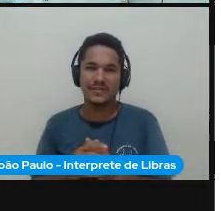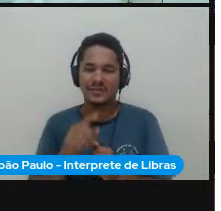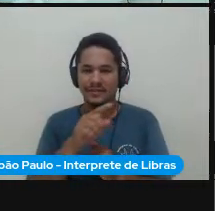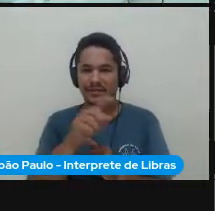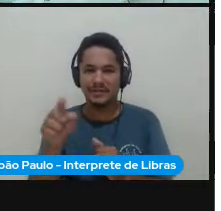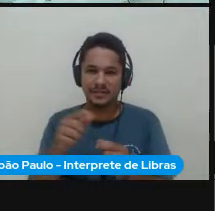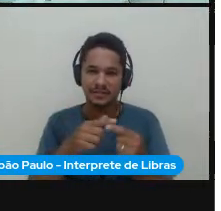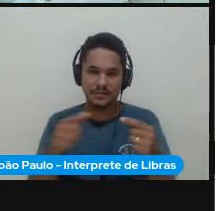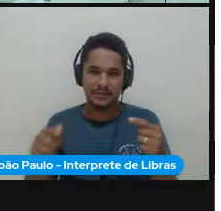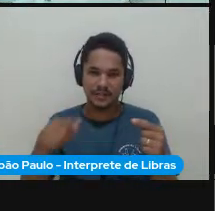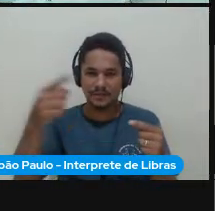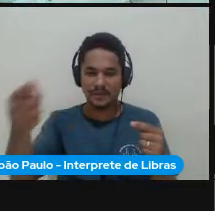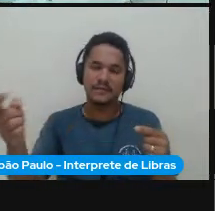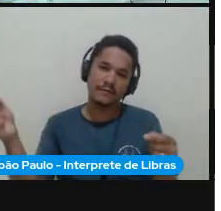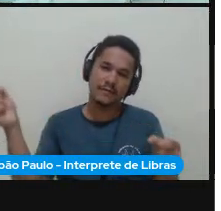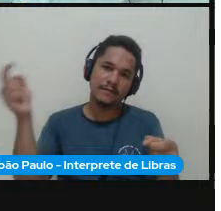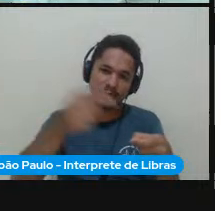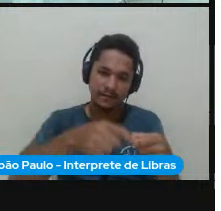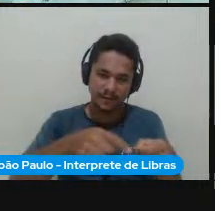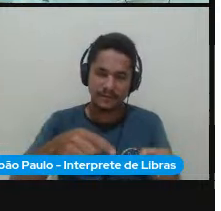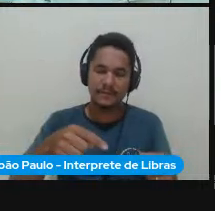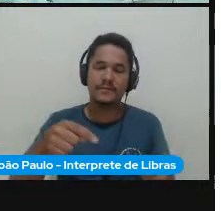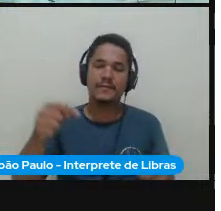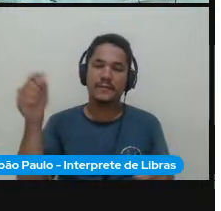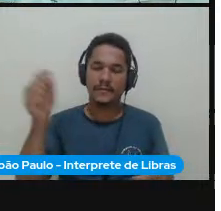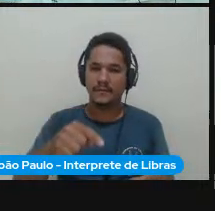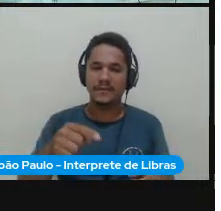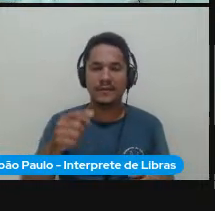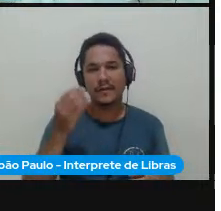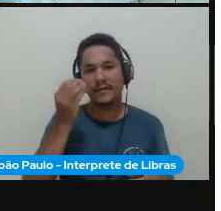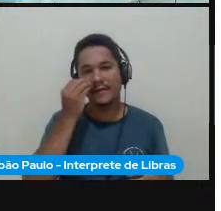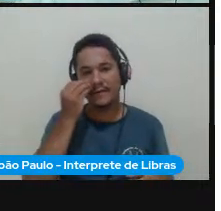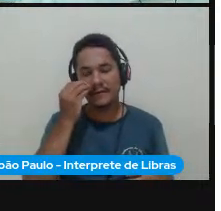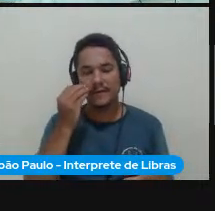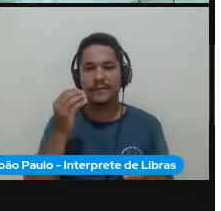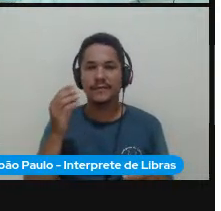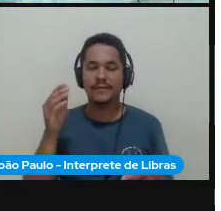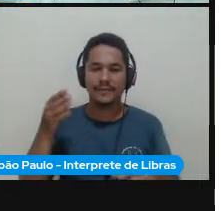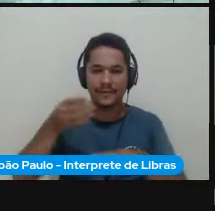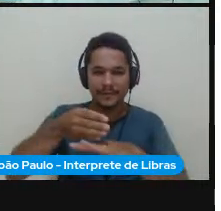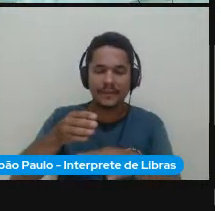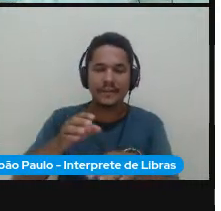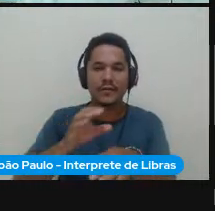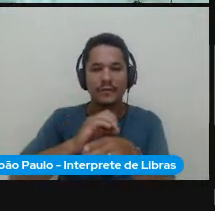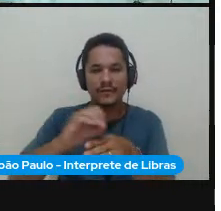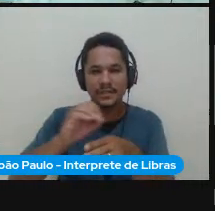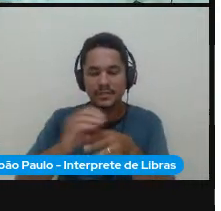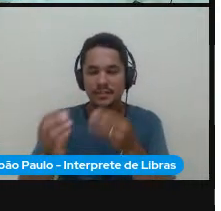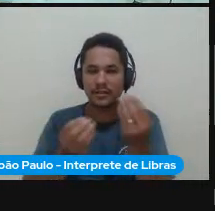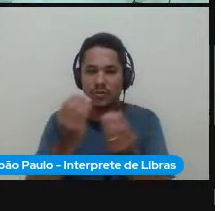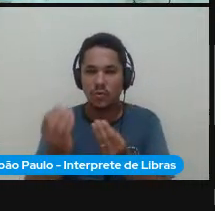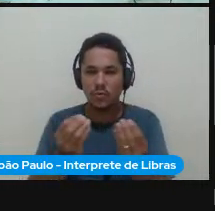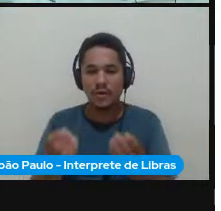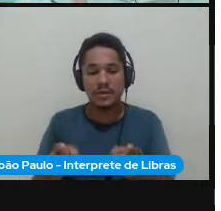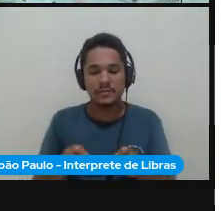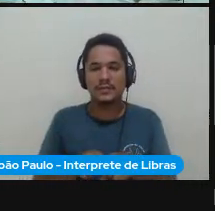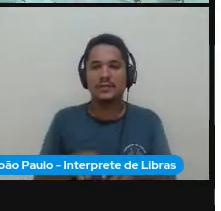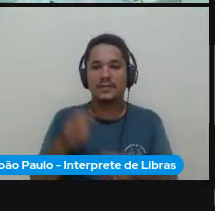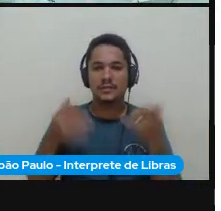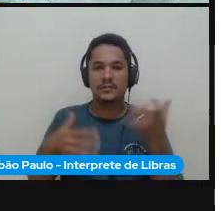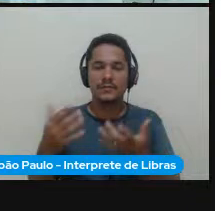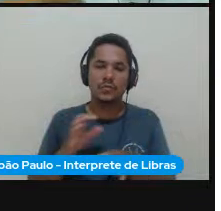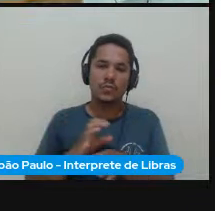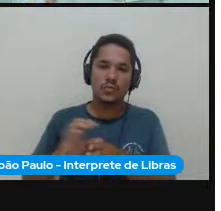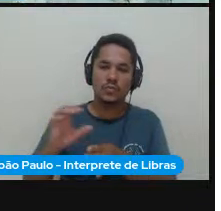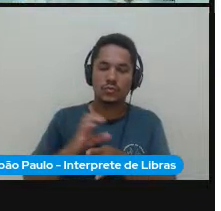vocês participarão dessas oficinas com os parceiros e muitos deles vão explicar para vocês os cursos